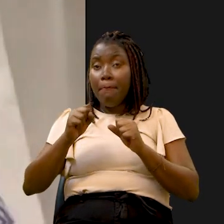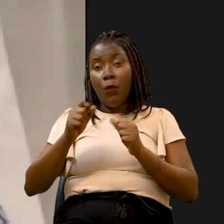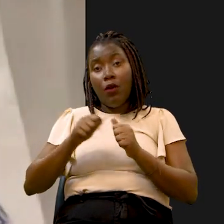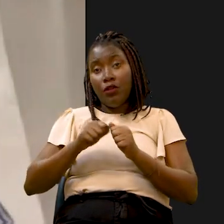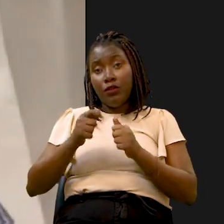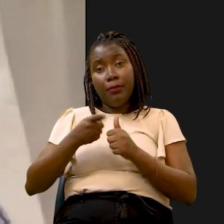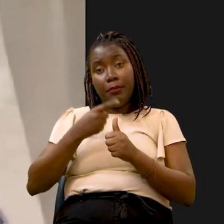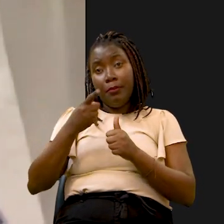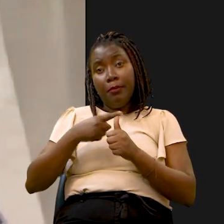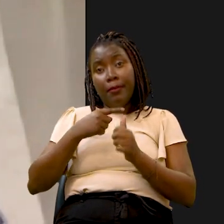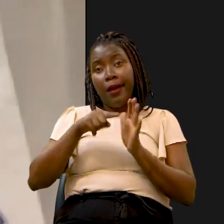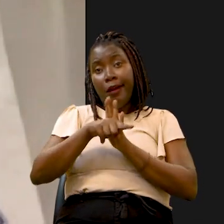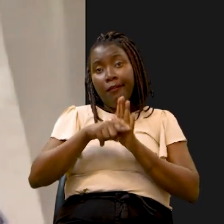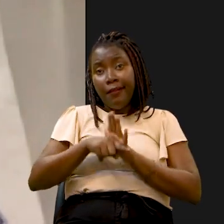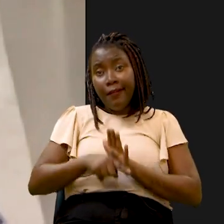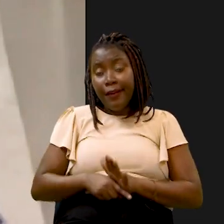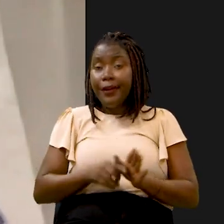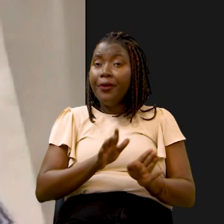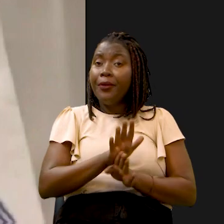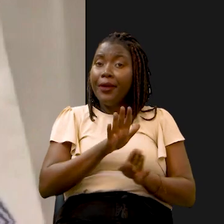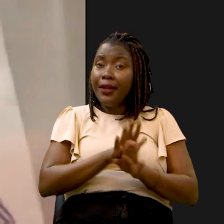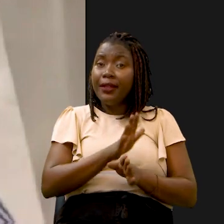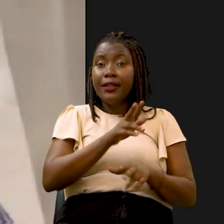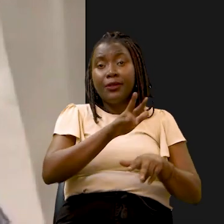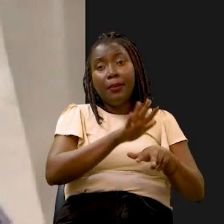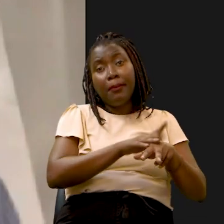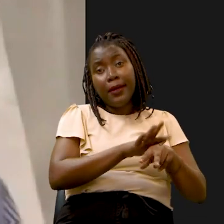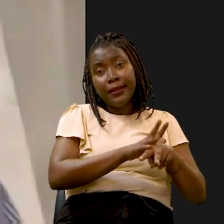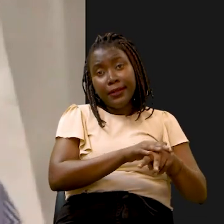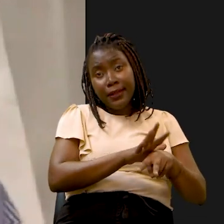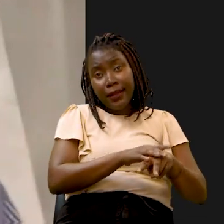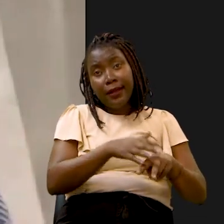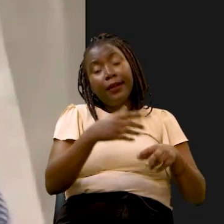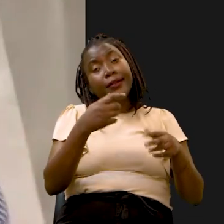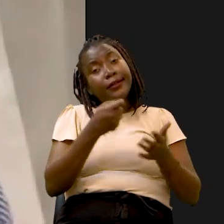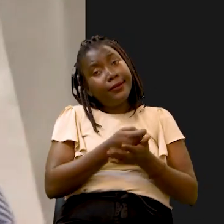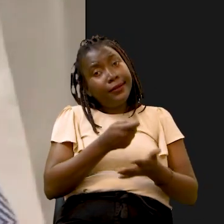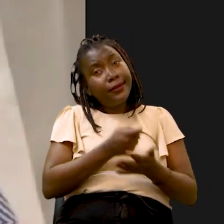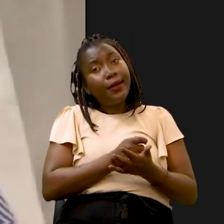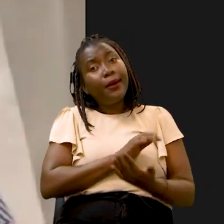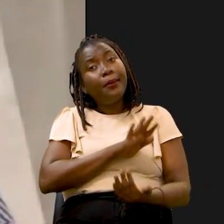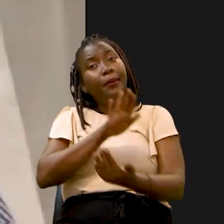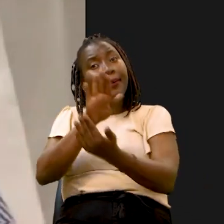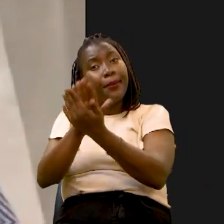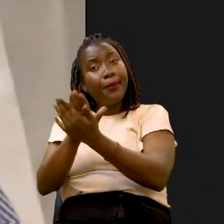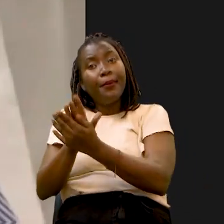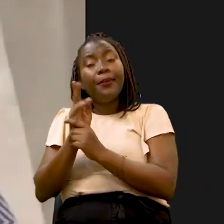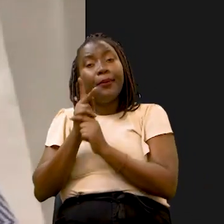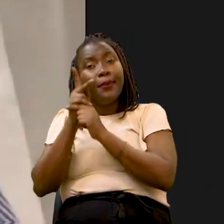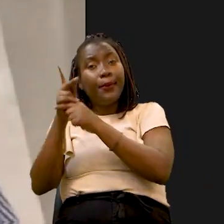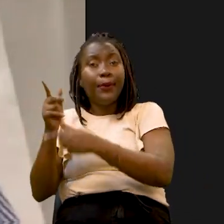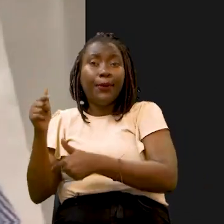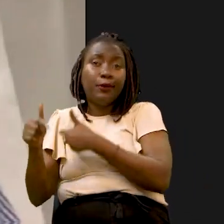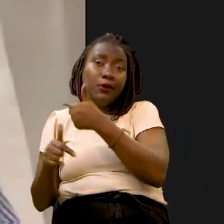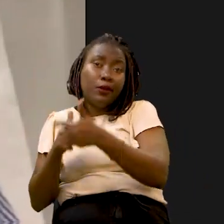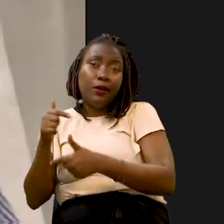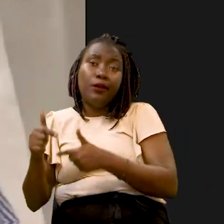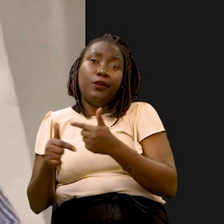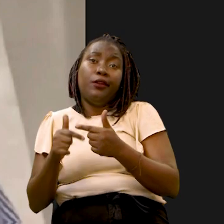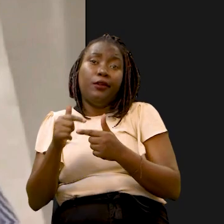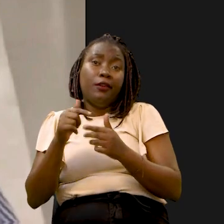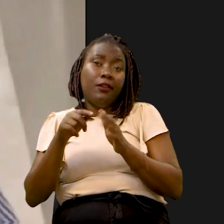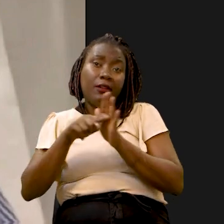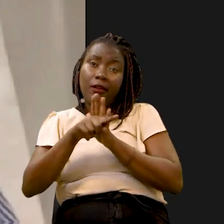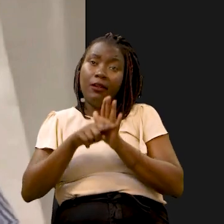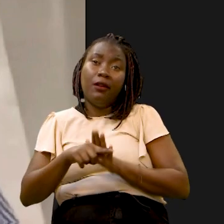médico poderia fazer uma primeira avaliação e orientar o paciente se deve procurar um serviço para